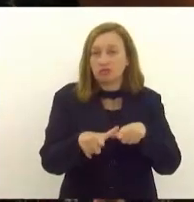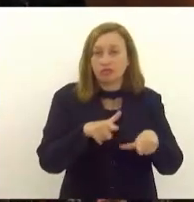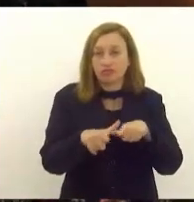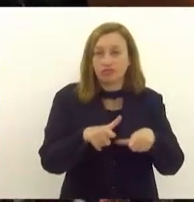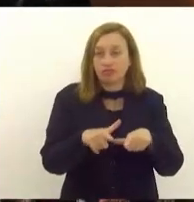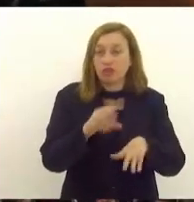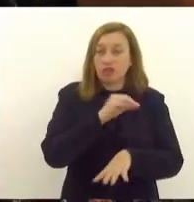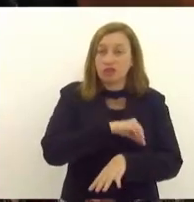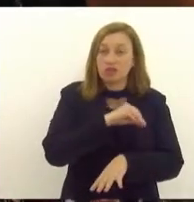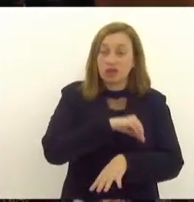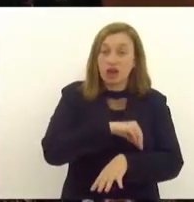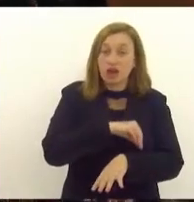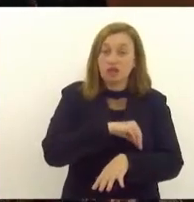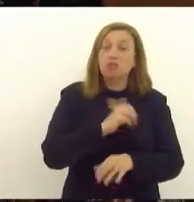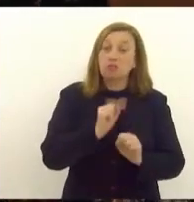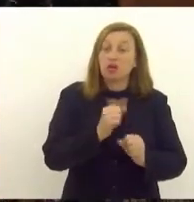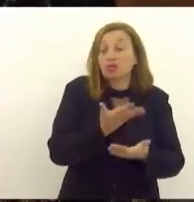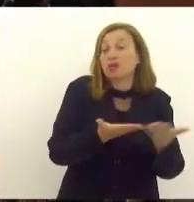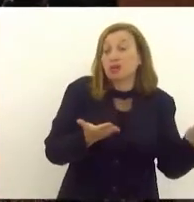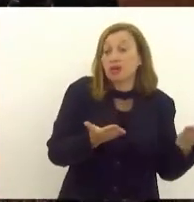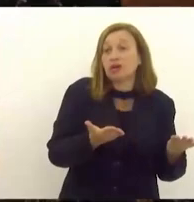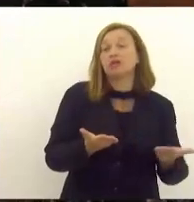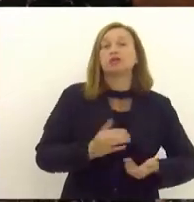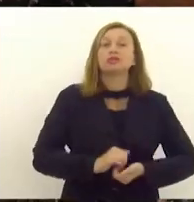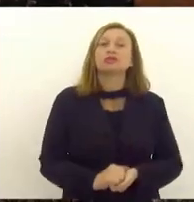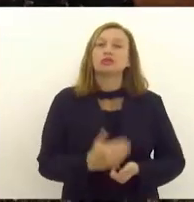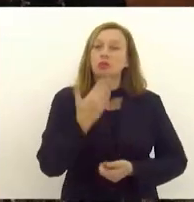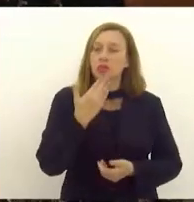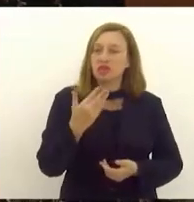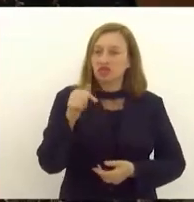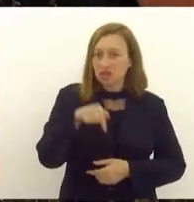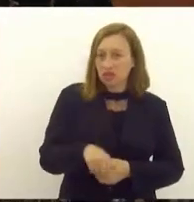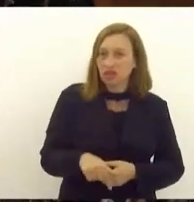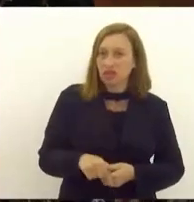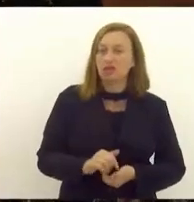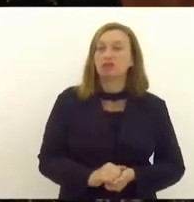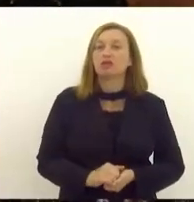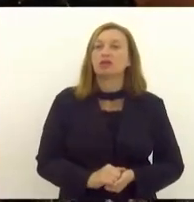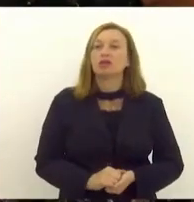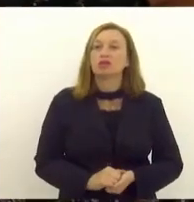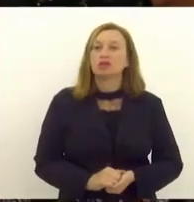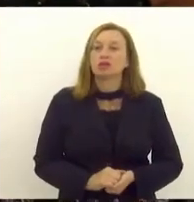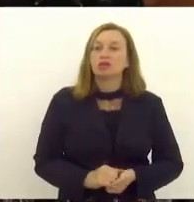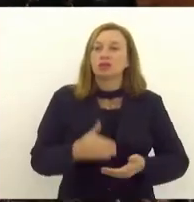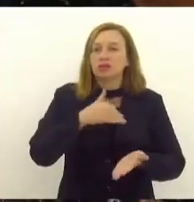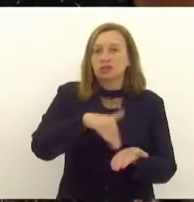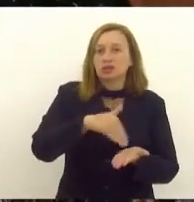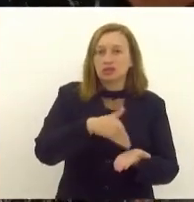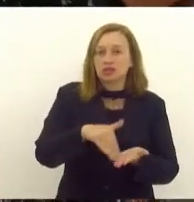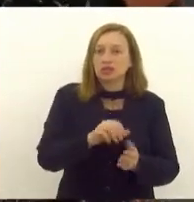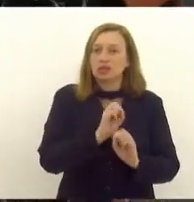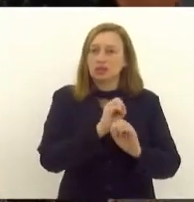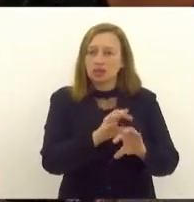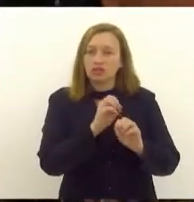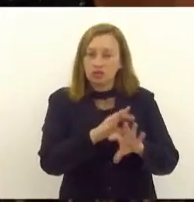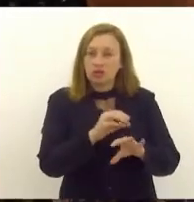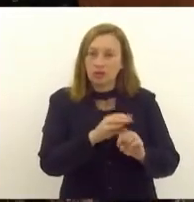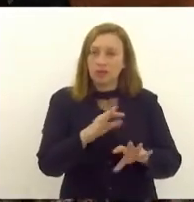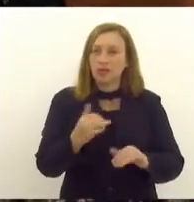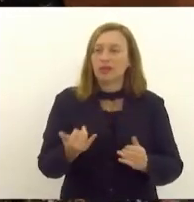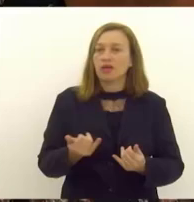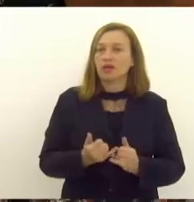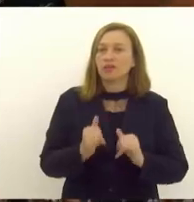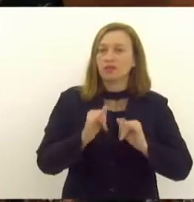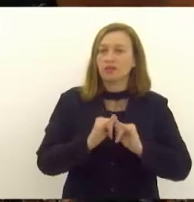com seu salários comprometidos e eu faço aqui termino fazendo um apelo a secretaria de educação que se pronuncia